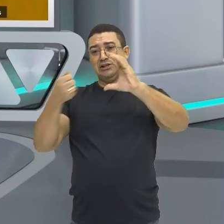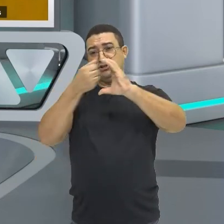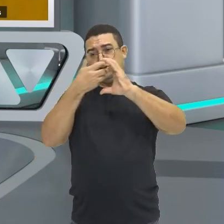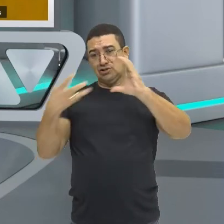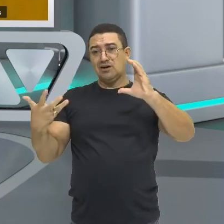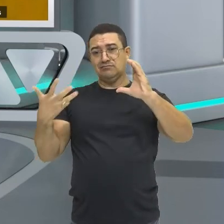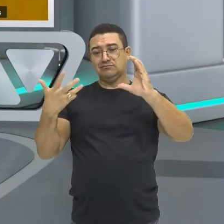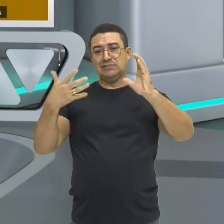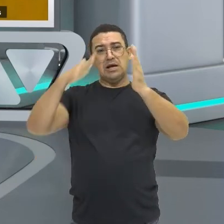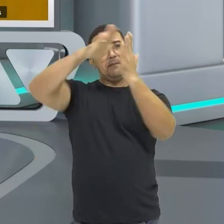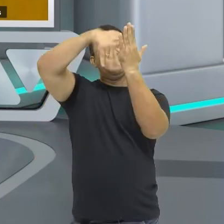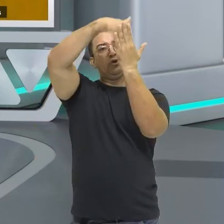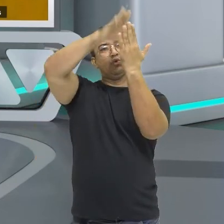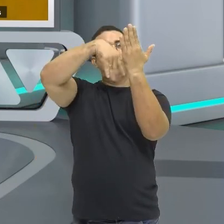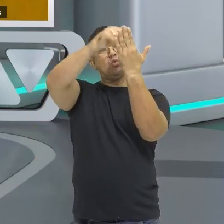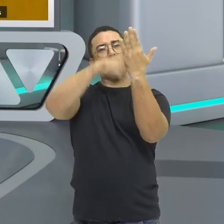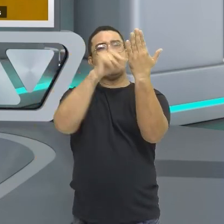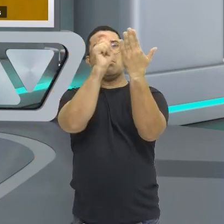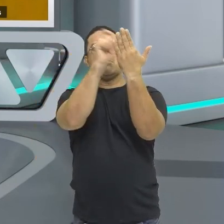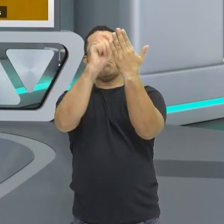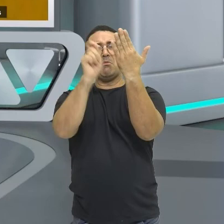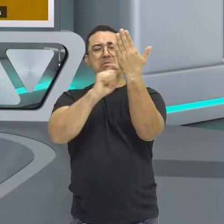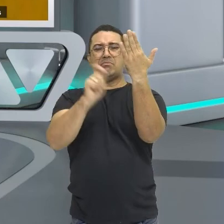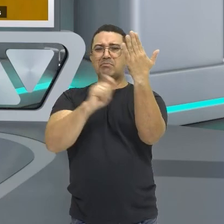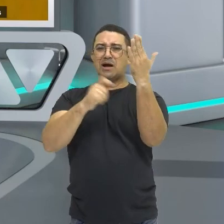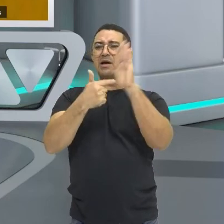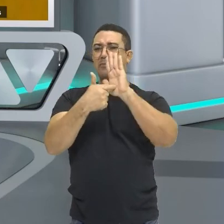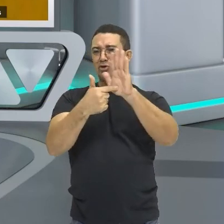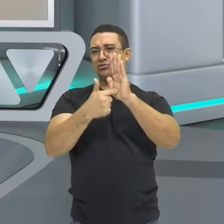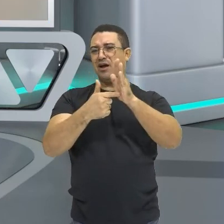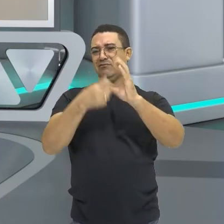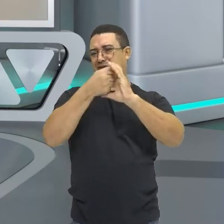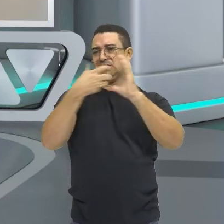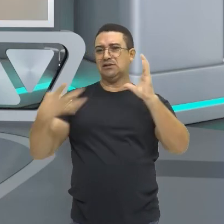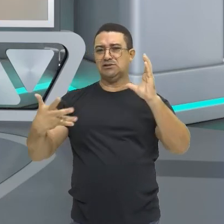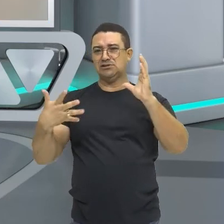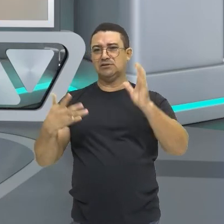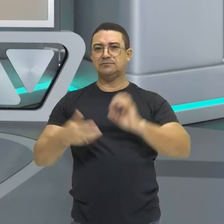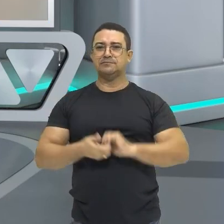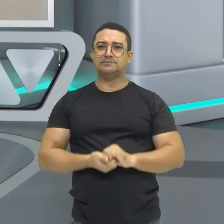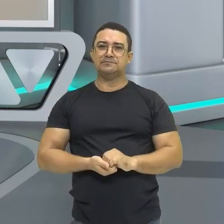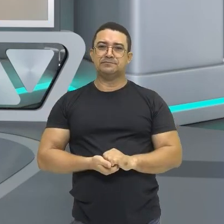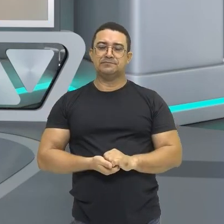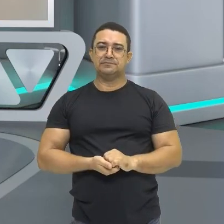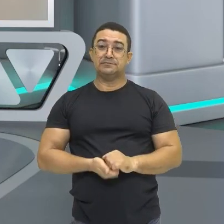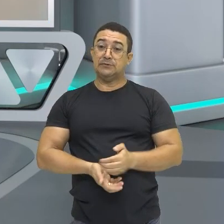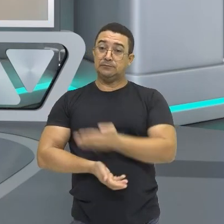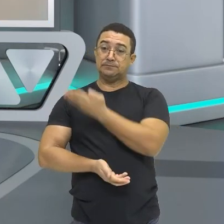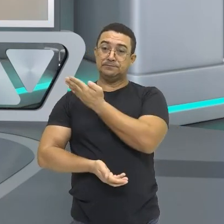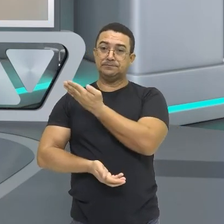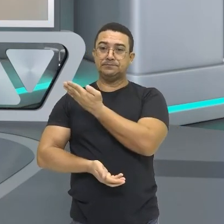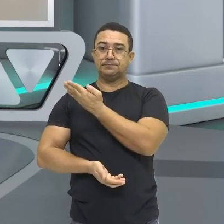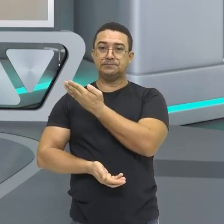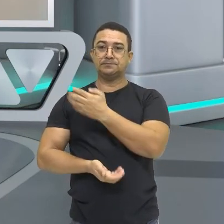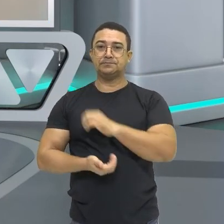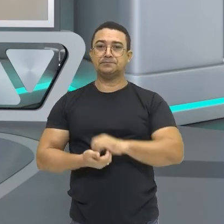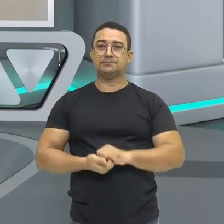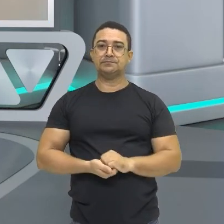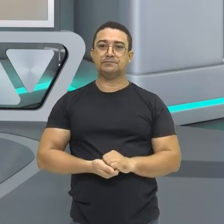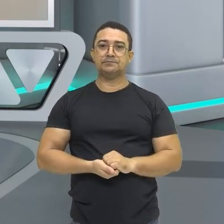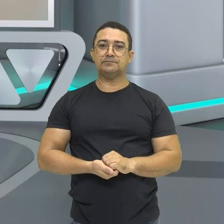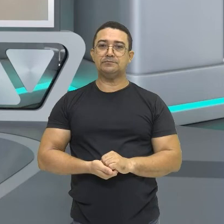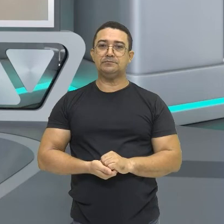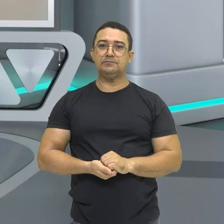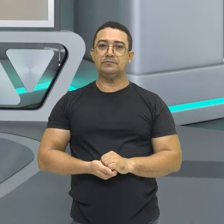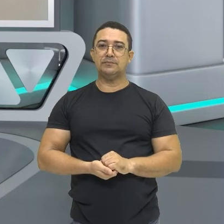característica desse movimento expressionista. Certo? Temos mais outra imagem. Olha aí, né? De Toulouse-Lautrec,